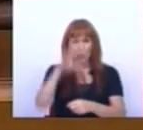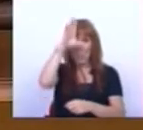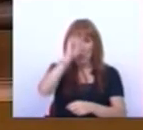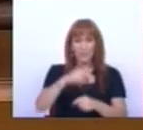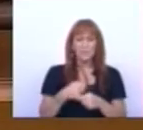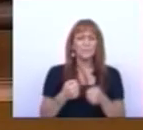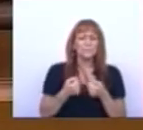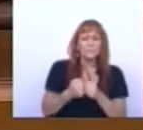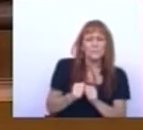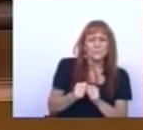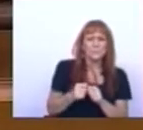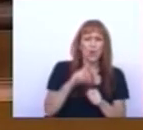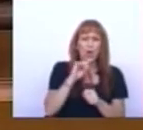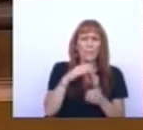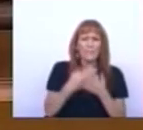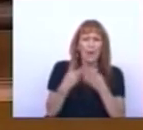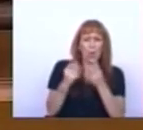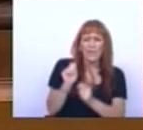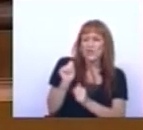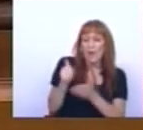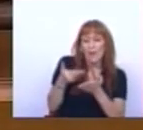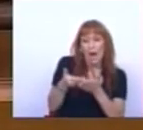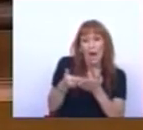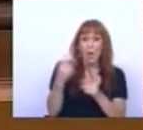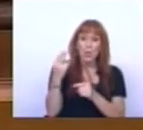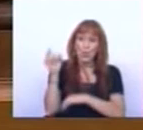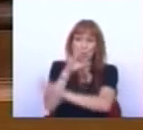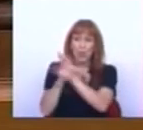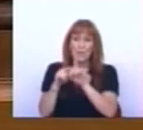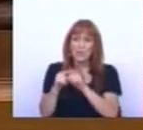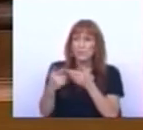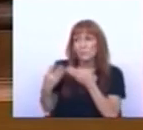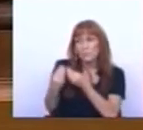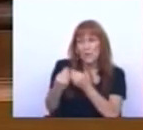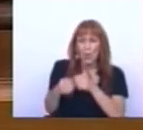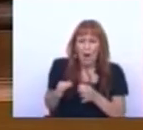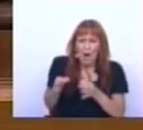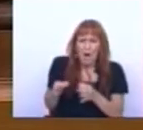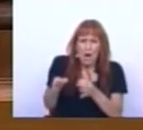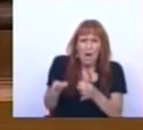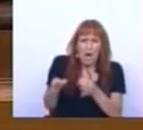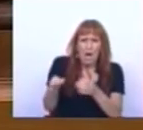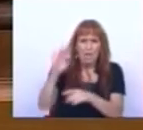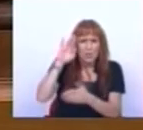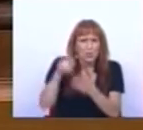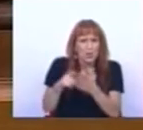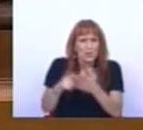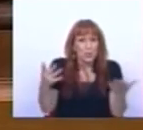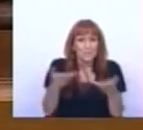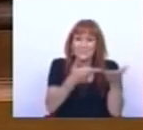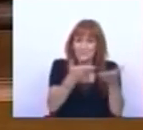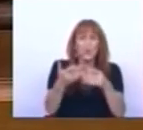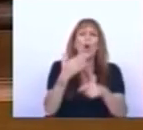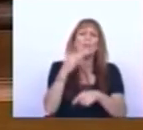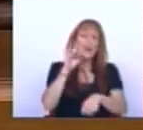Governo escondeu-se atrás das chamadas contas certas, com a União Europeia, para continuar a adiar as soluções necessárias. Com isso,